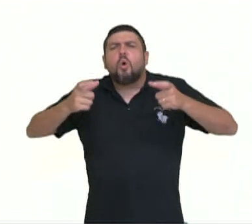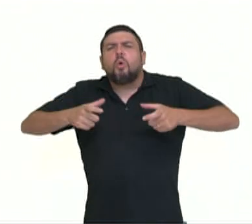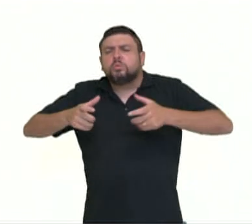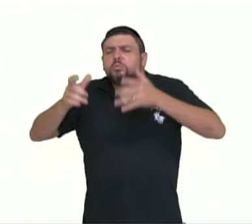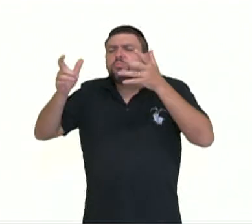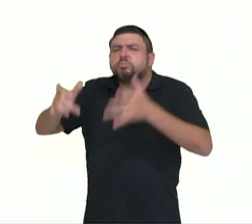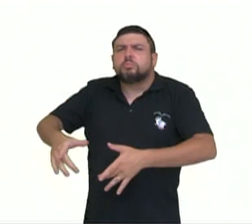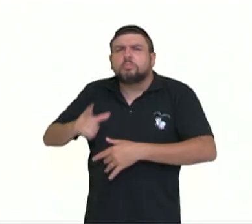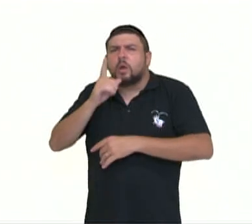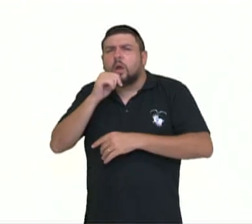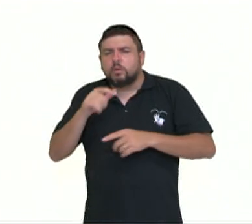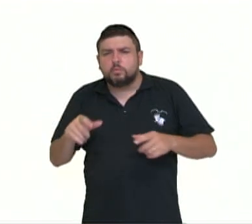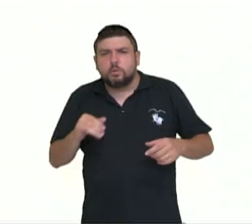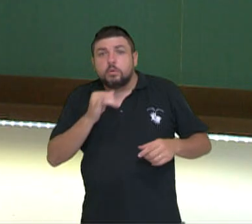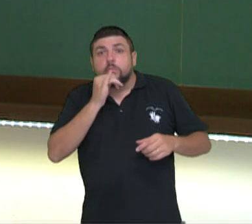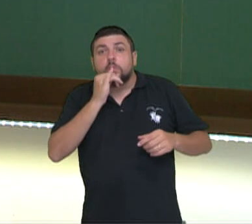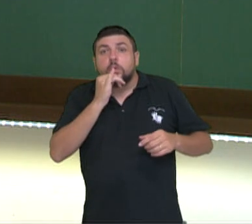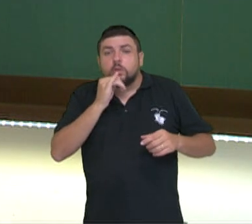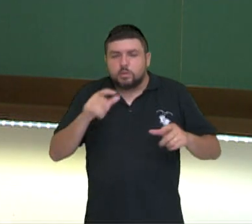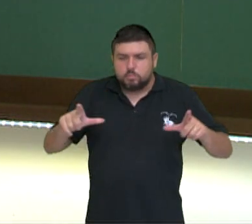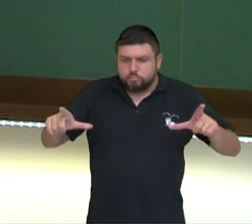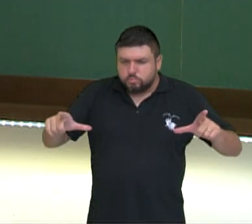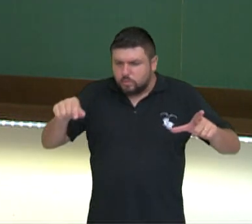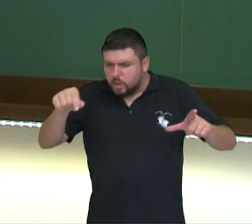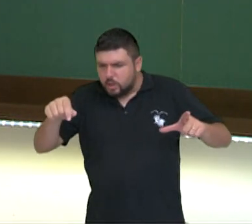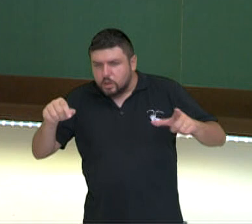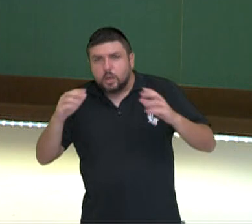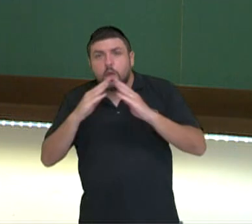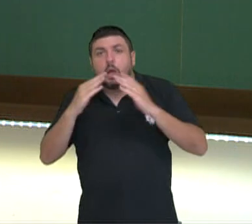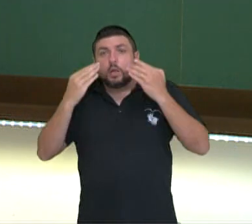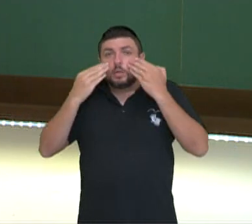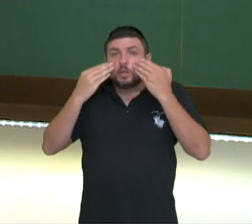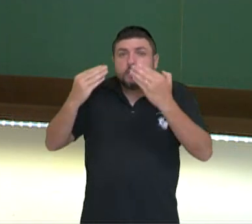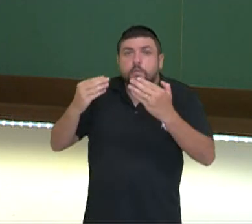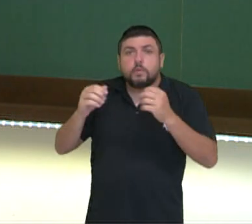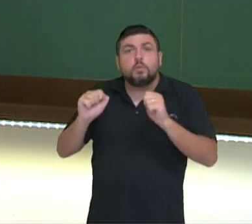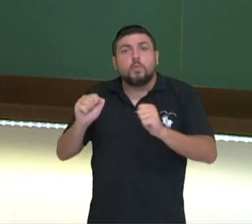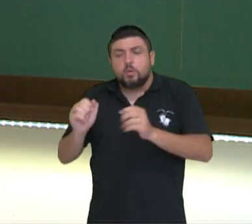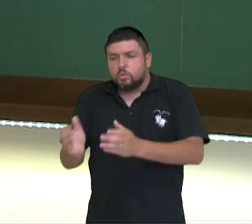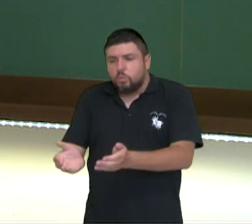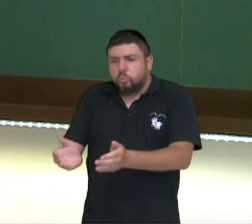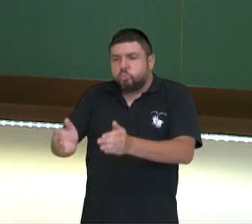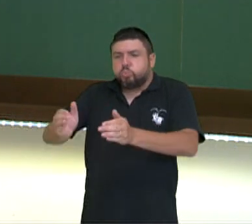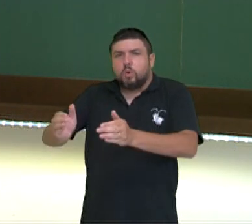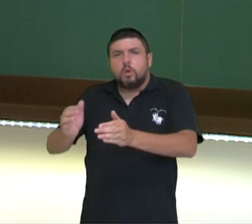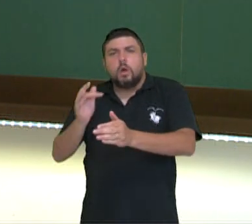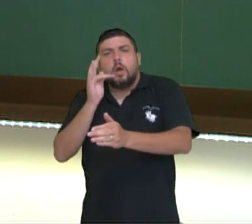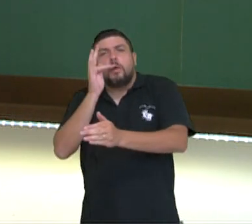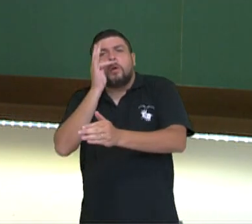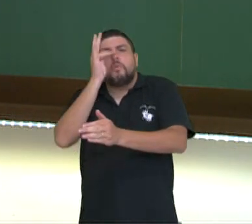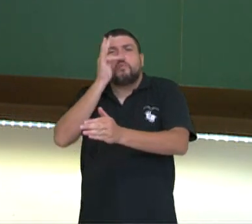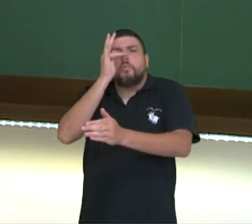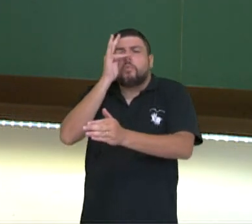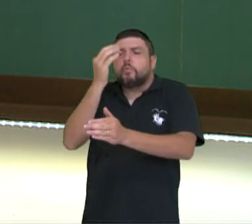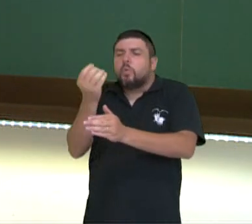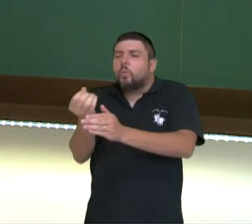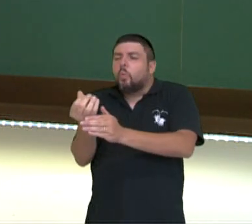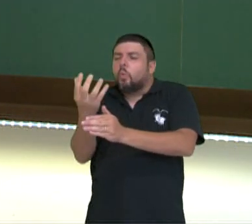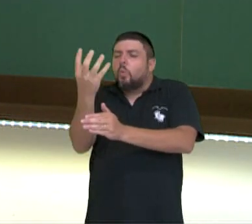marquei aqui no caso da varanda, tá? Então pode ser ali algum vaso que não esteja com areia, pode